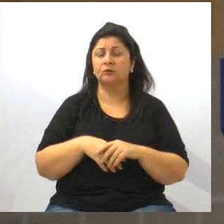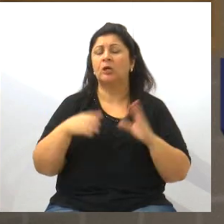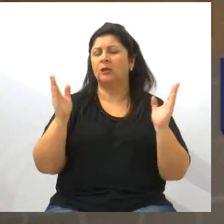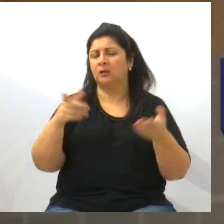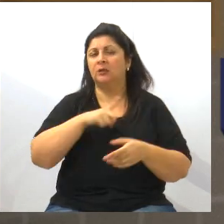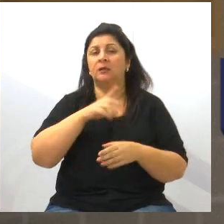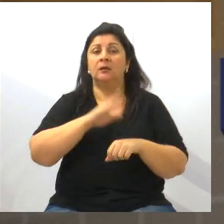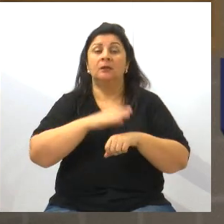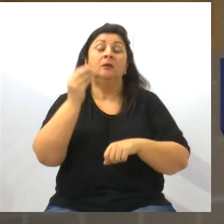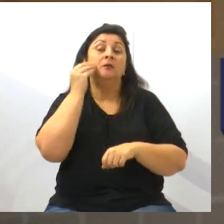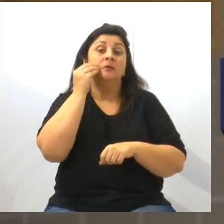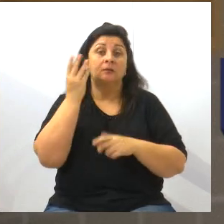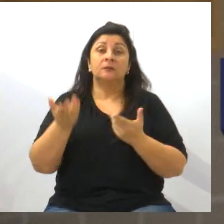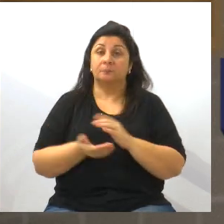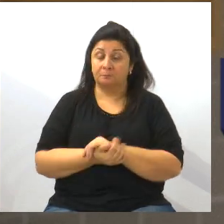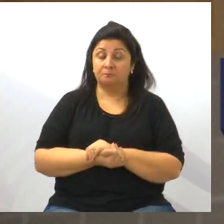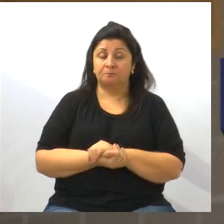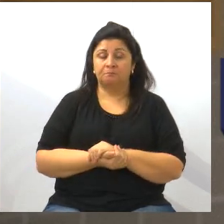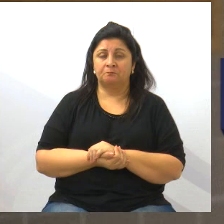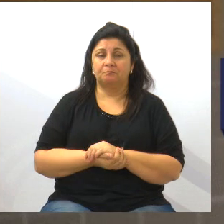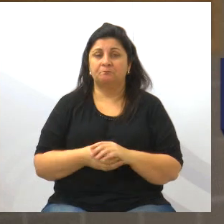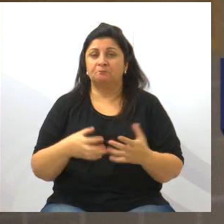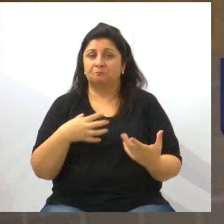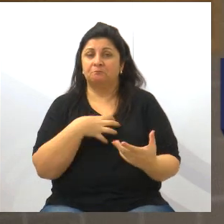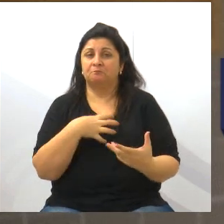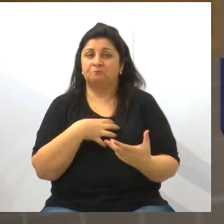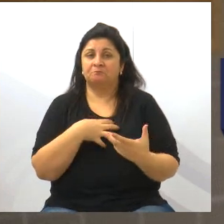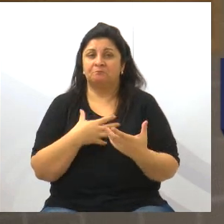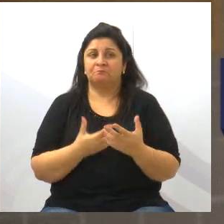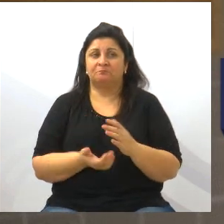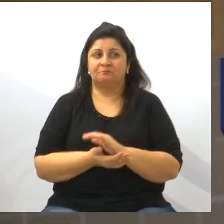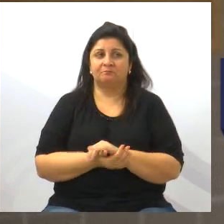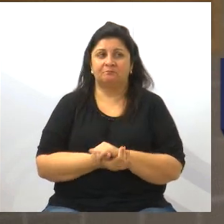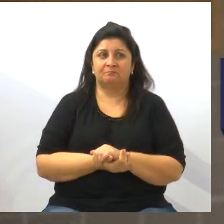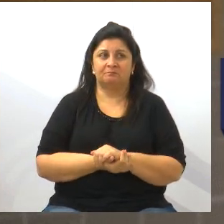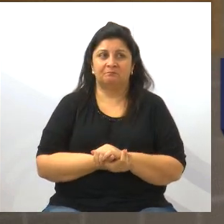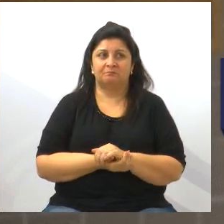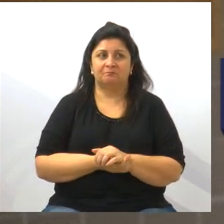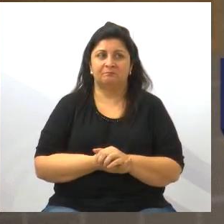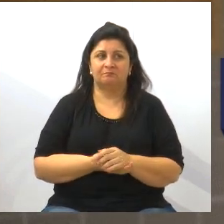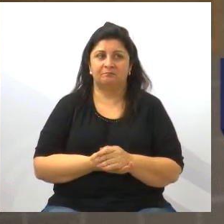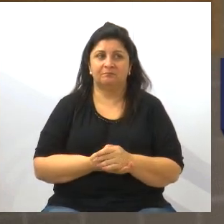situações. Então, é uma maneira que